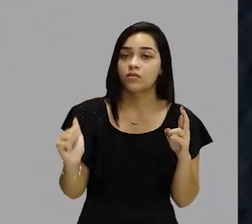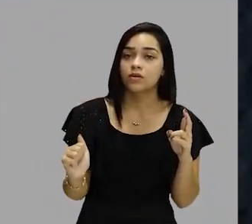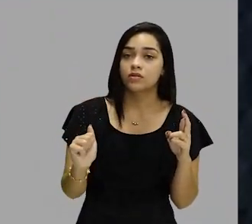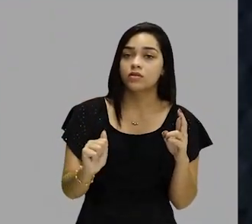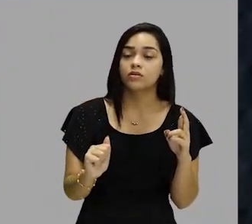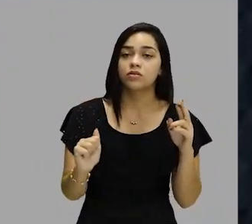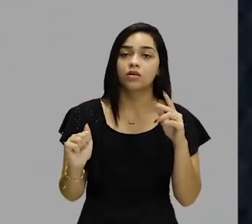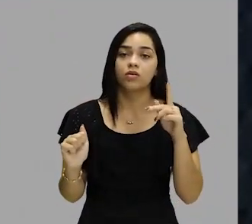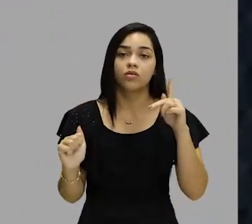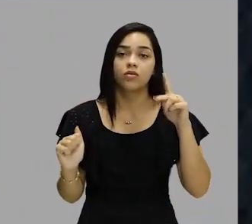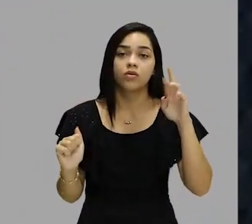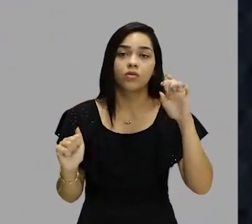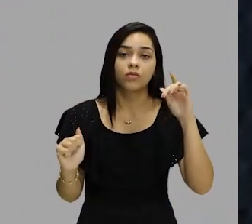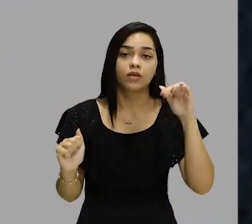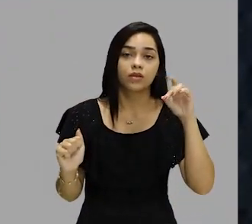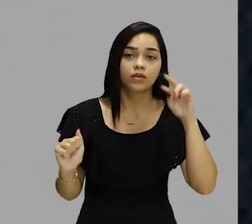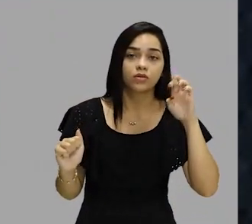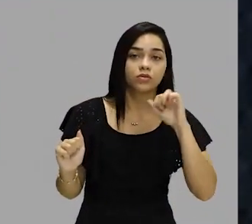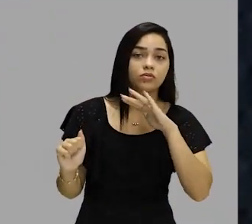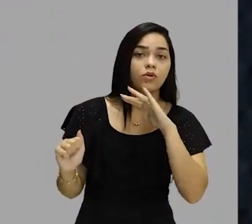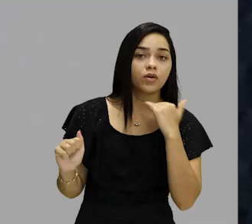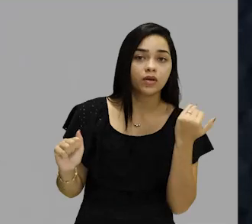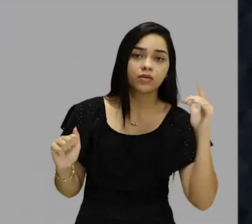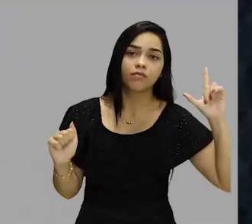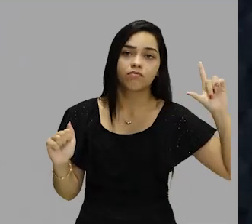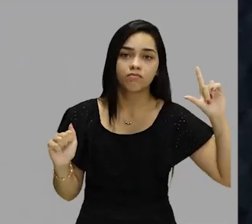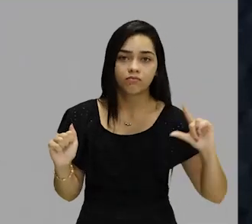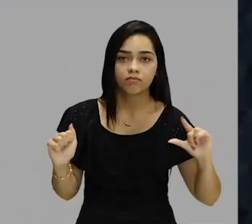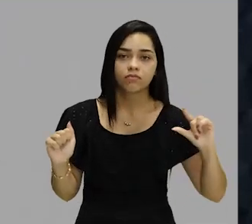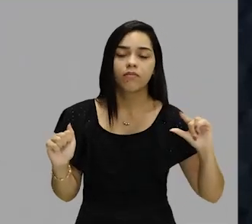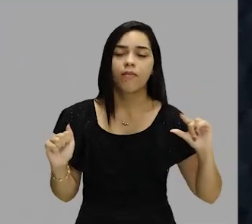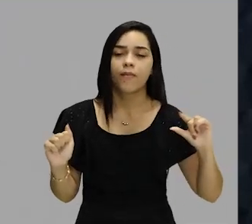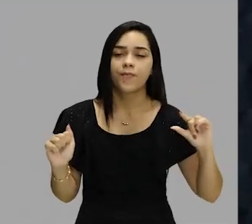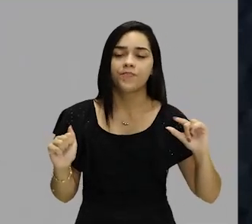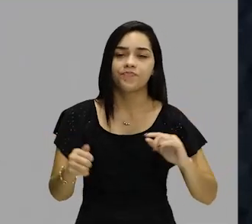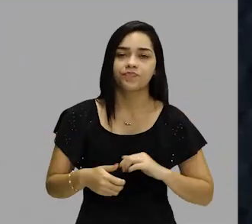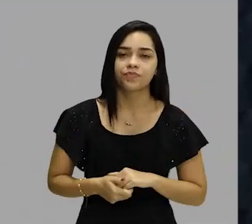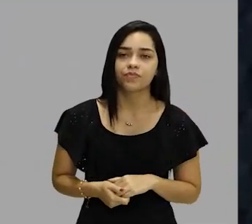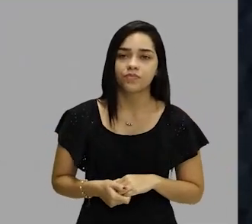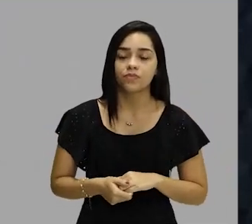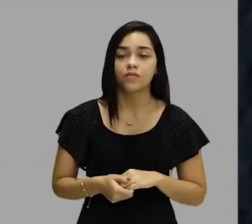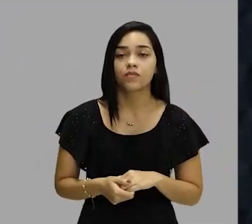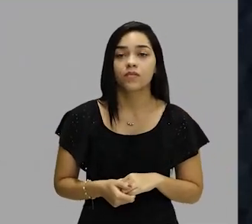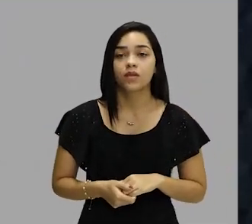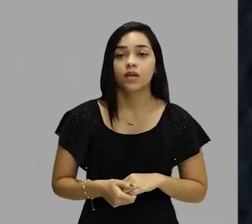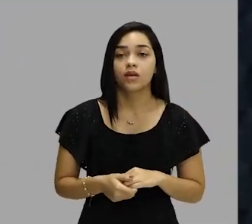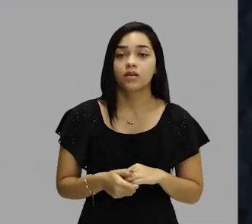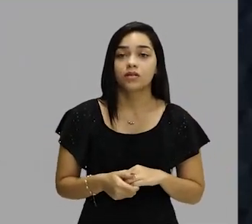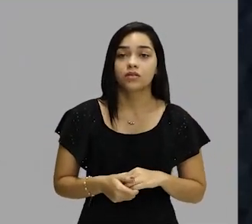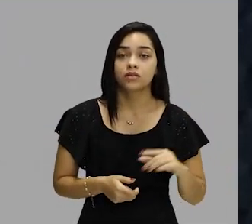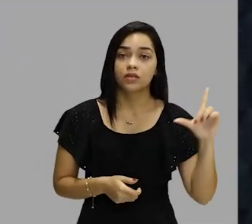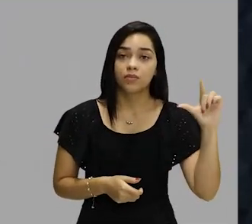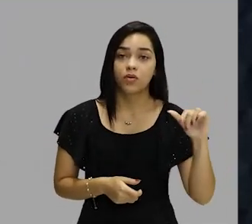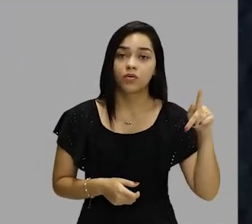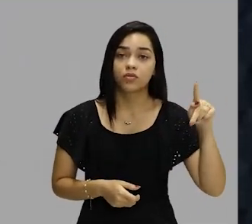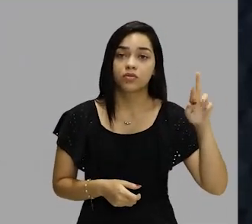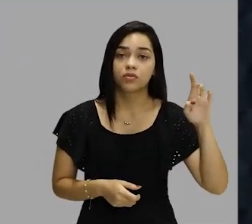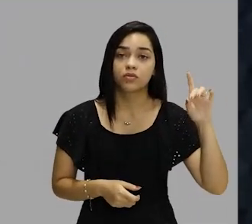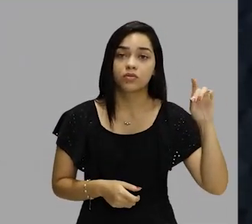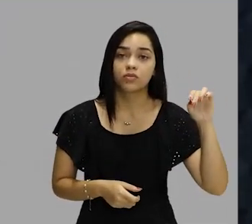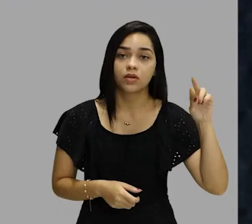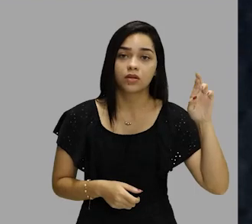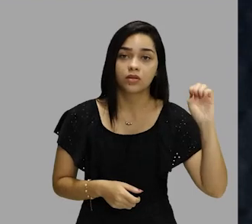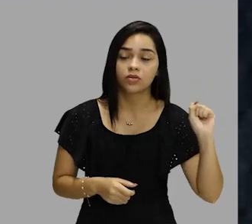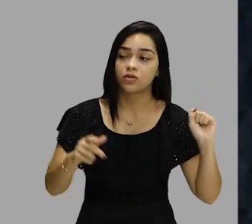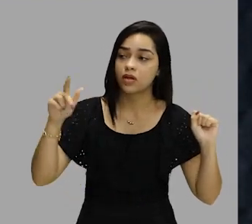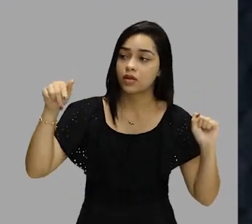predadores eles vão morrer de fome. Então, vai cair a população de predadores. Se tem poucos predadores, a